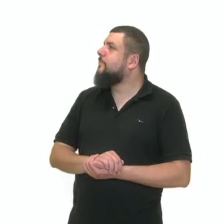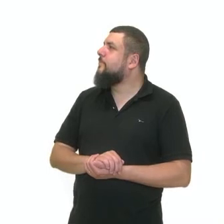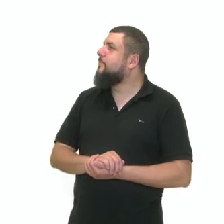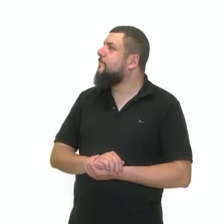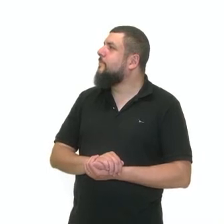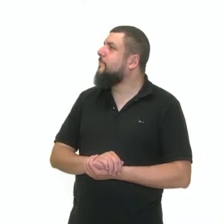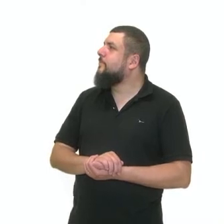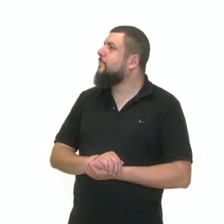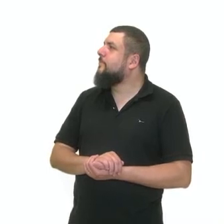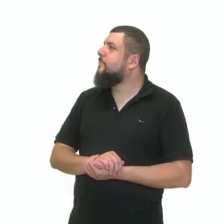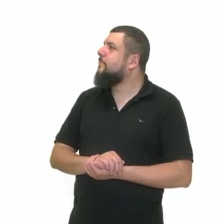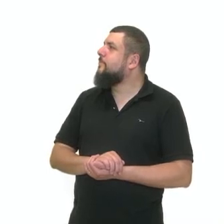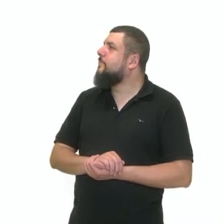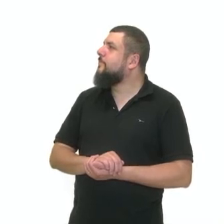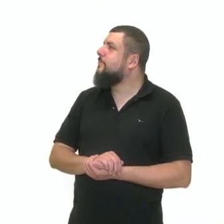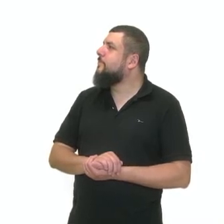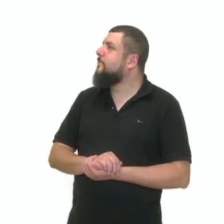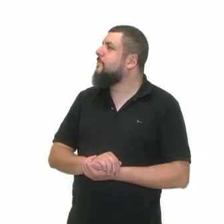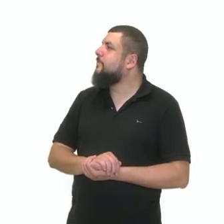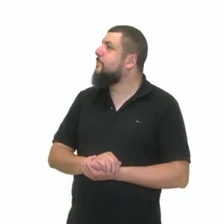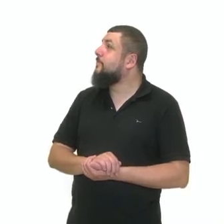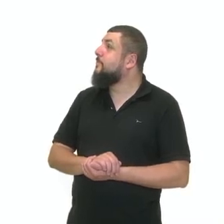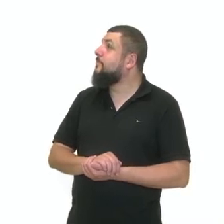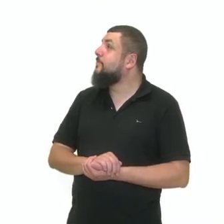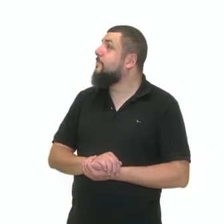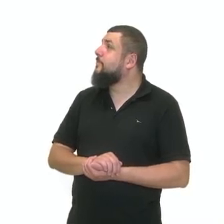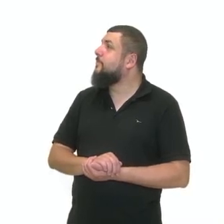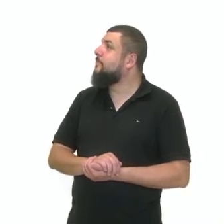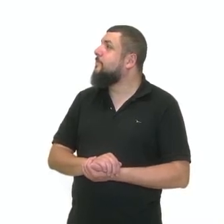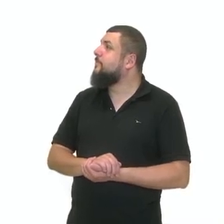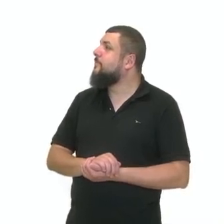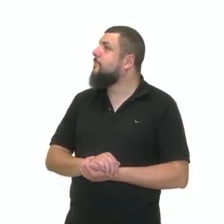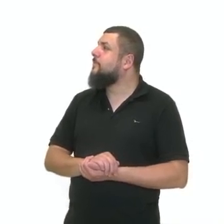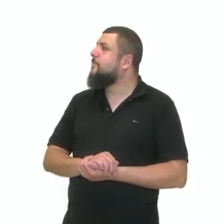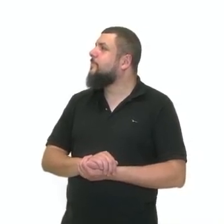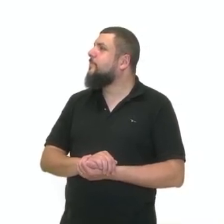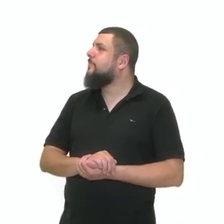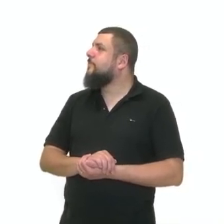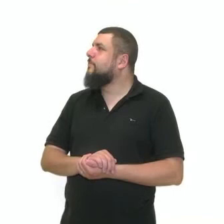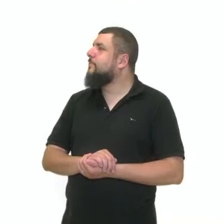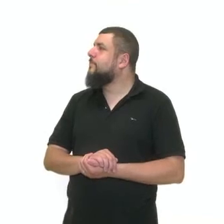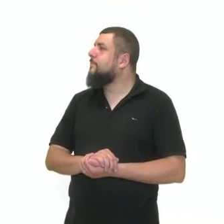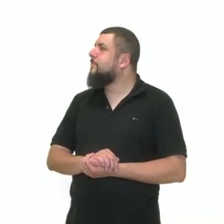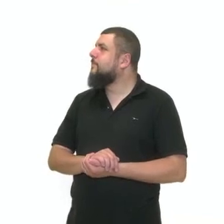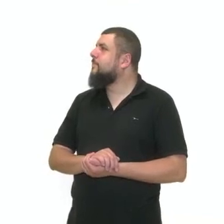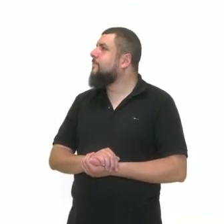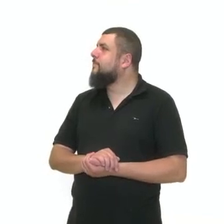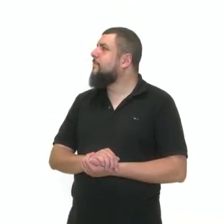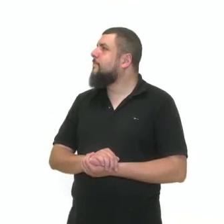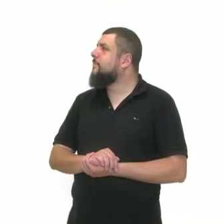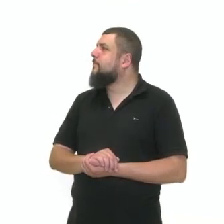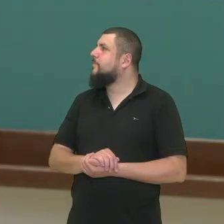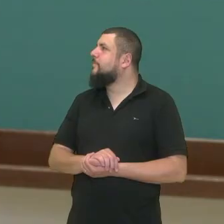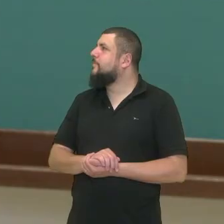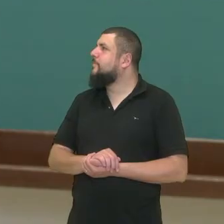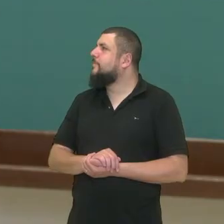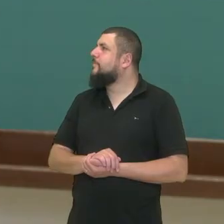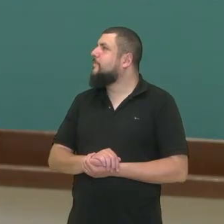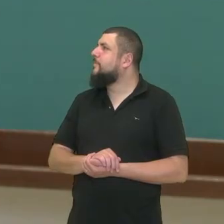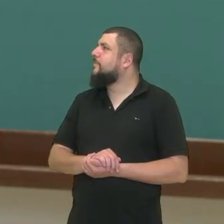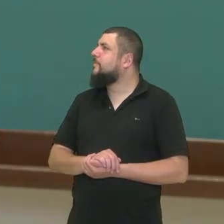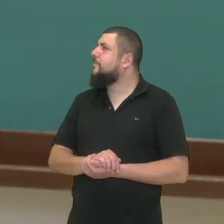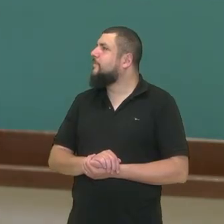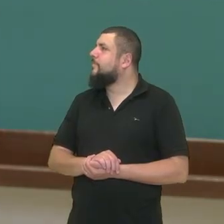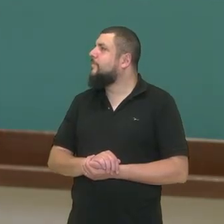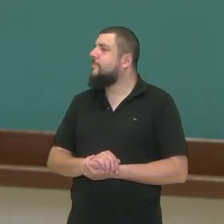dissabores. O cirandeiro, cirandeiro, que faz ciranda o tempo inteiro, só por folia, só por amor. Então,